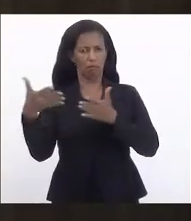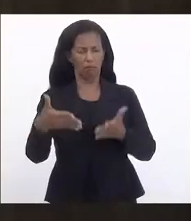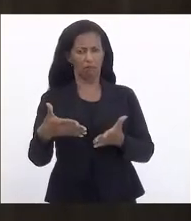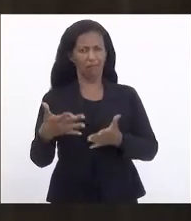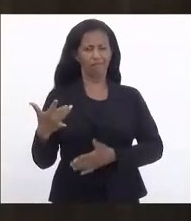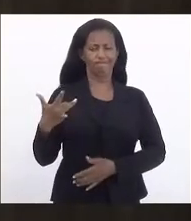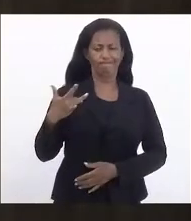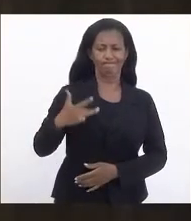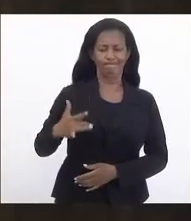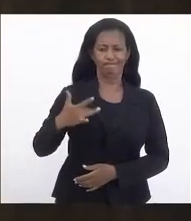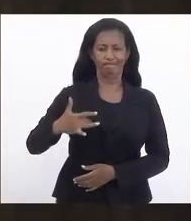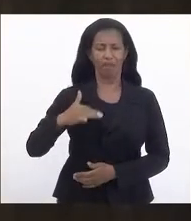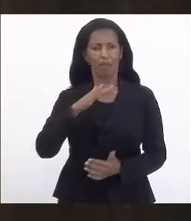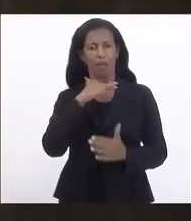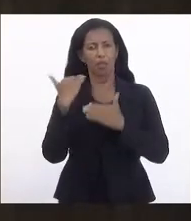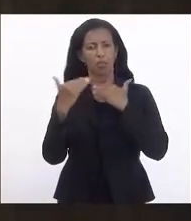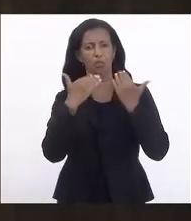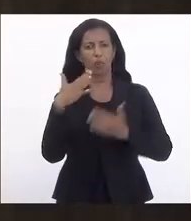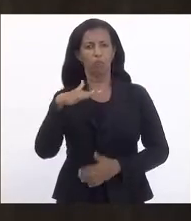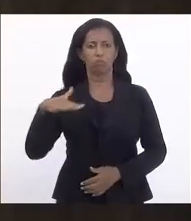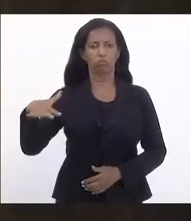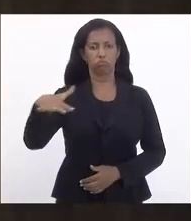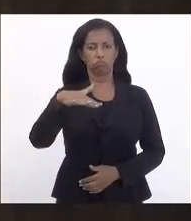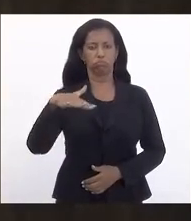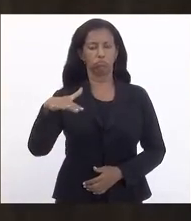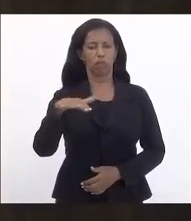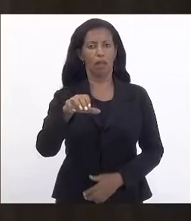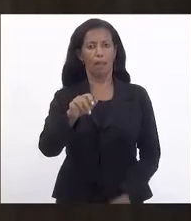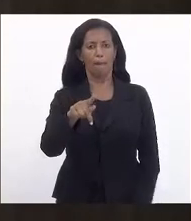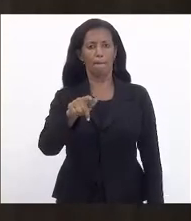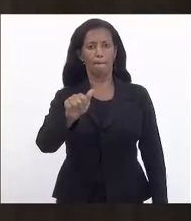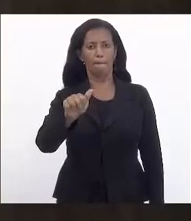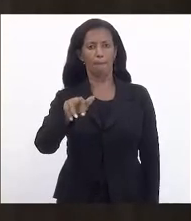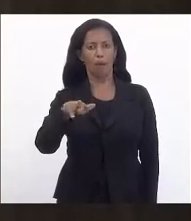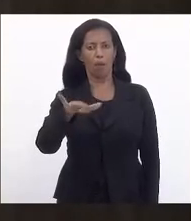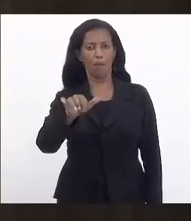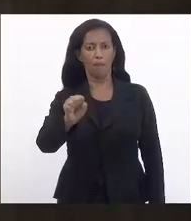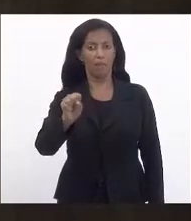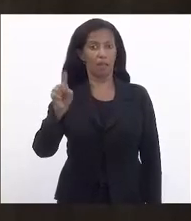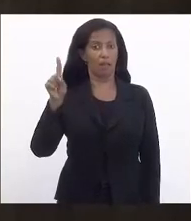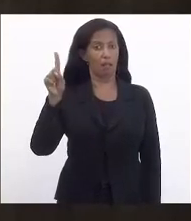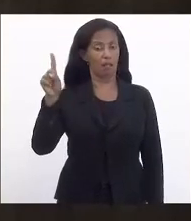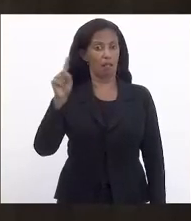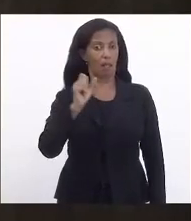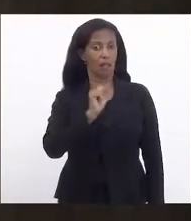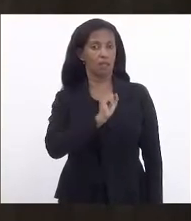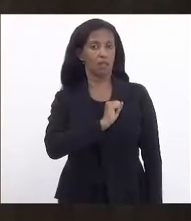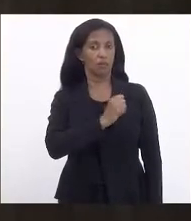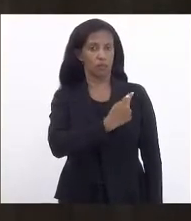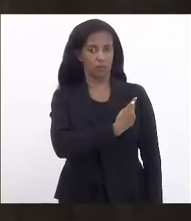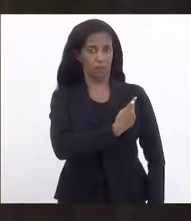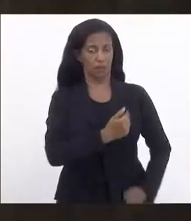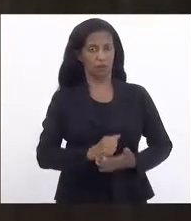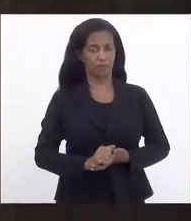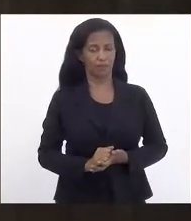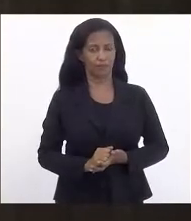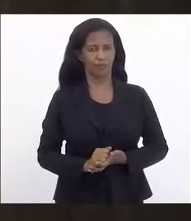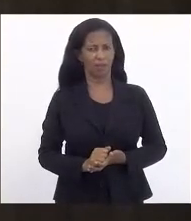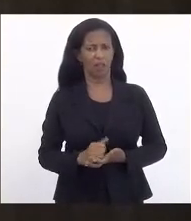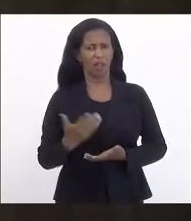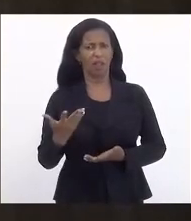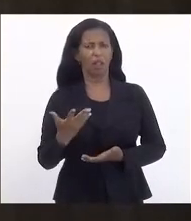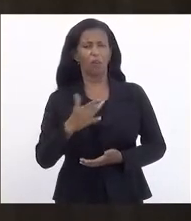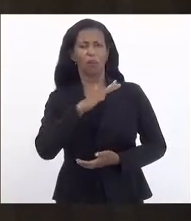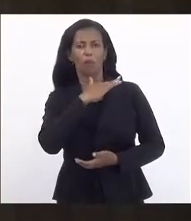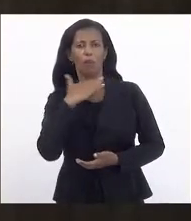lamentar as mortes na região da Palmeira Complexo do Salgueiro em São Gonçalo desde a morte do